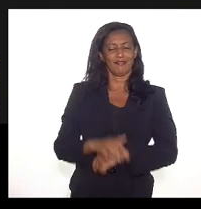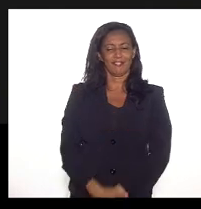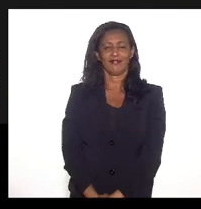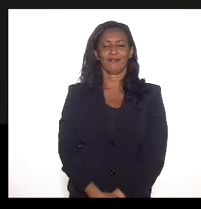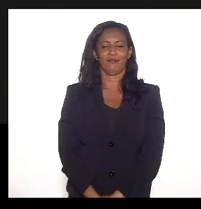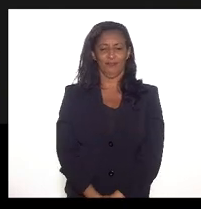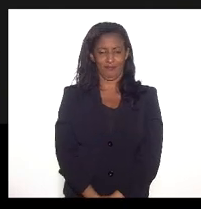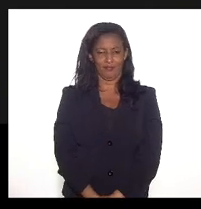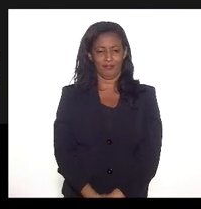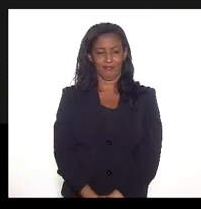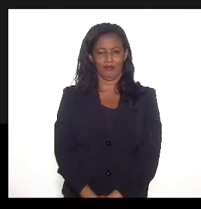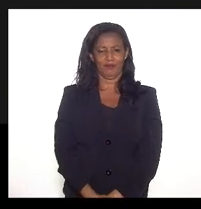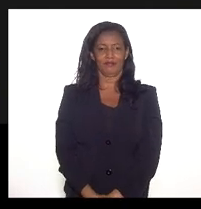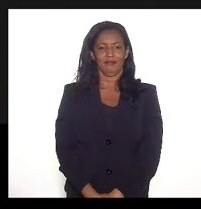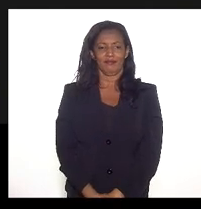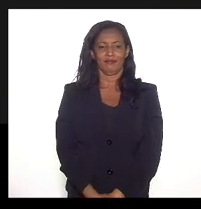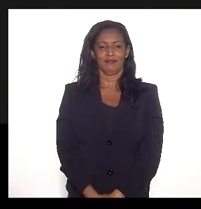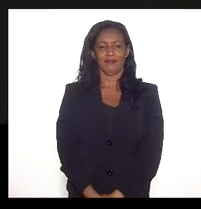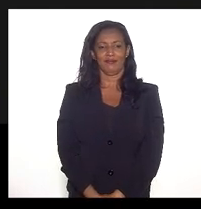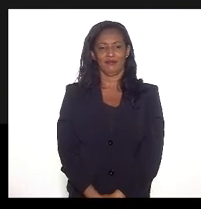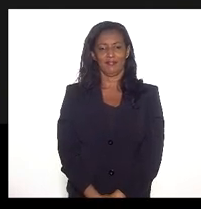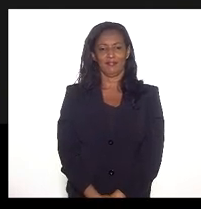Vamos avançar.